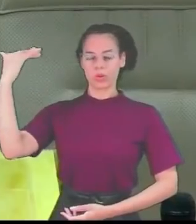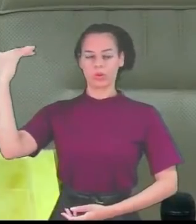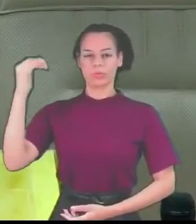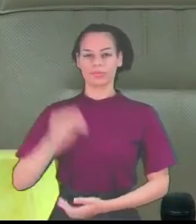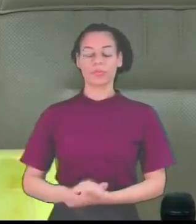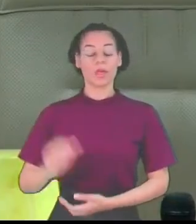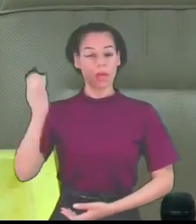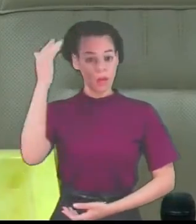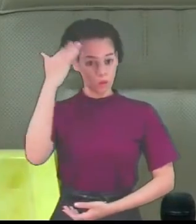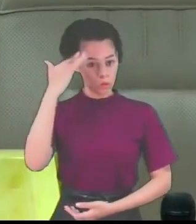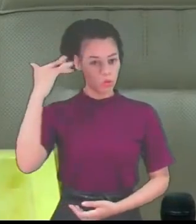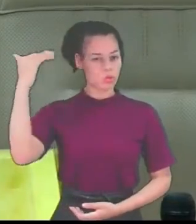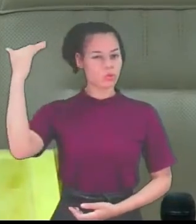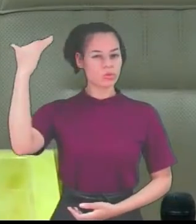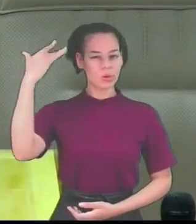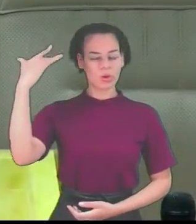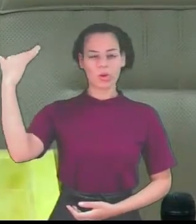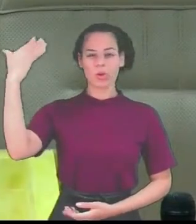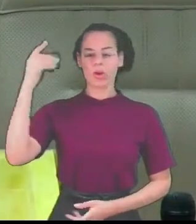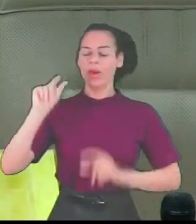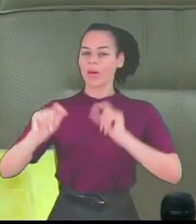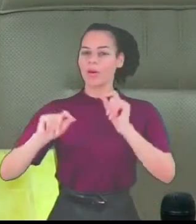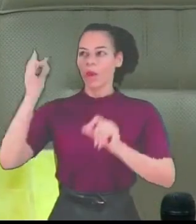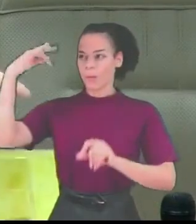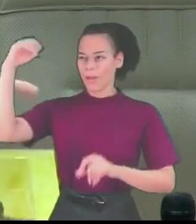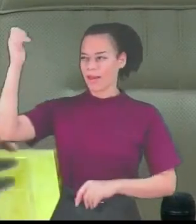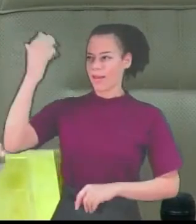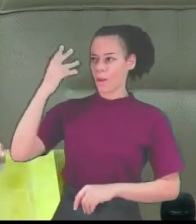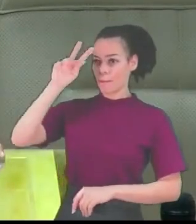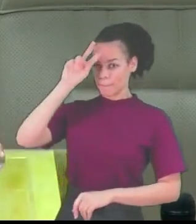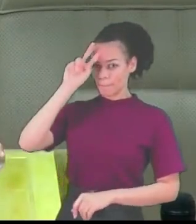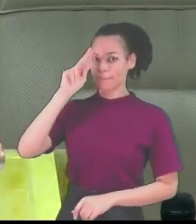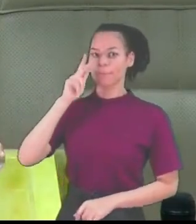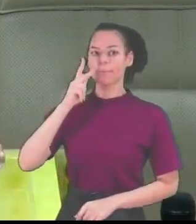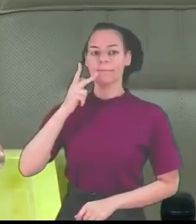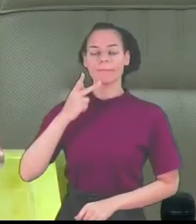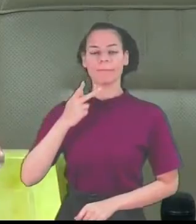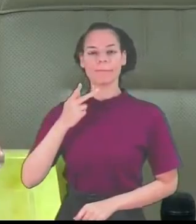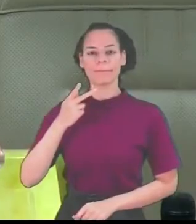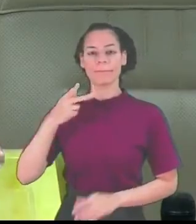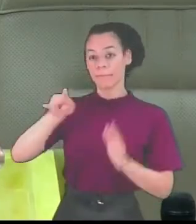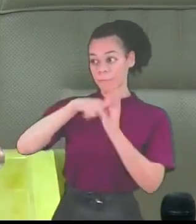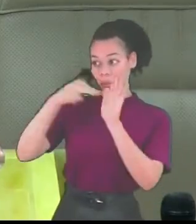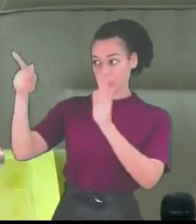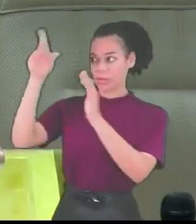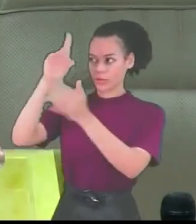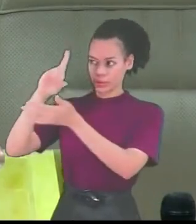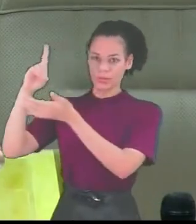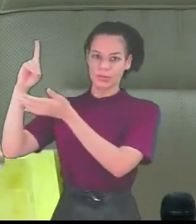os sonhos é uma revelação pessoal de Deus